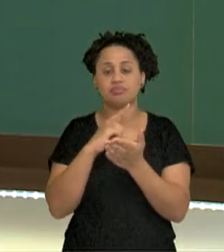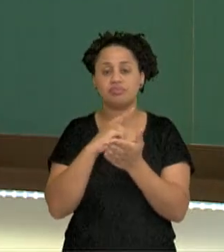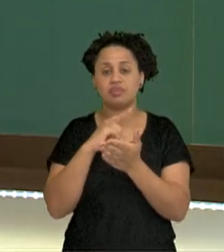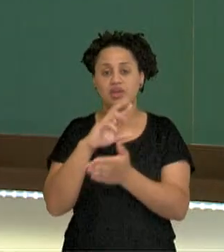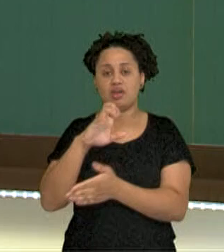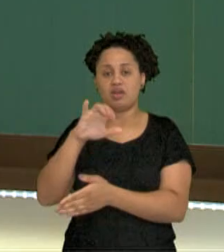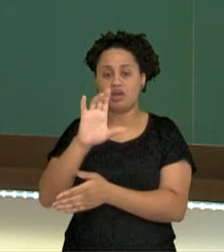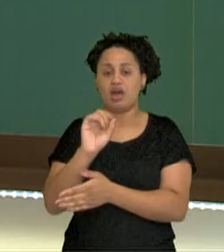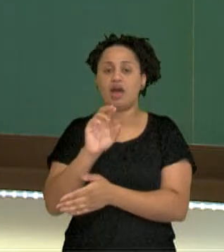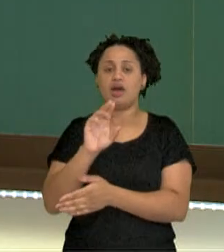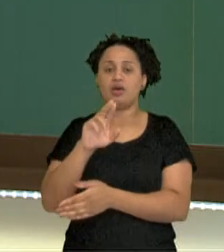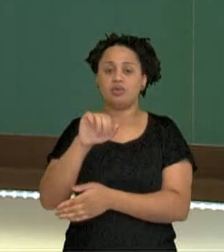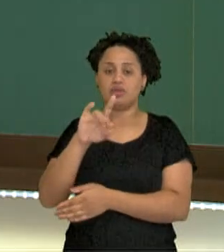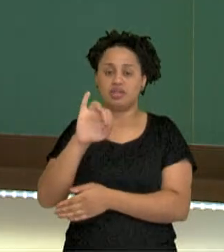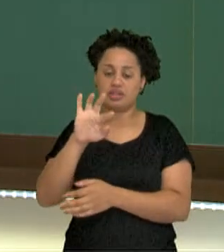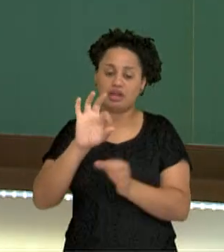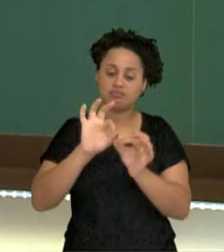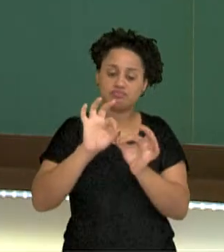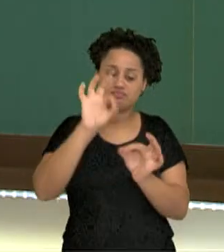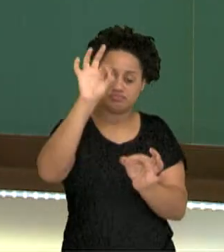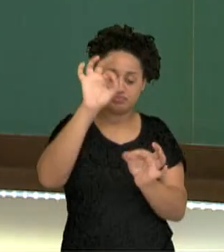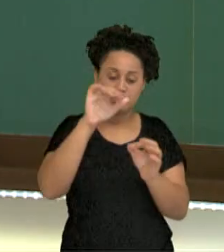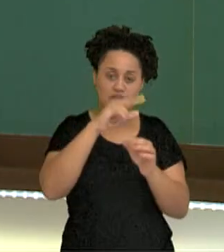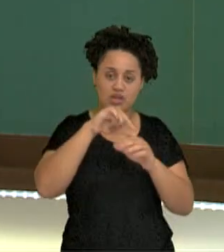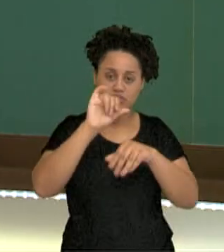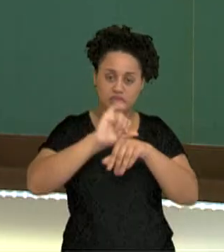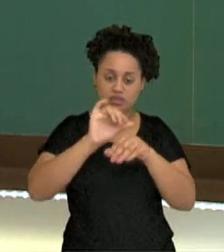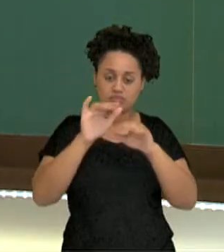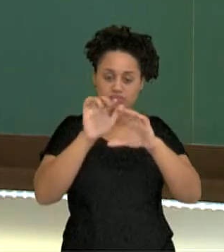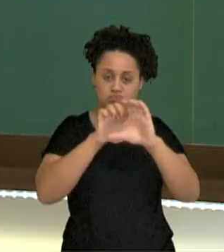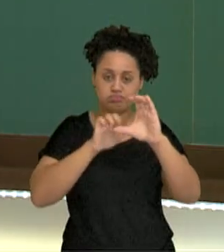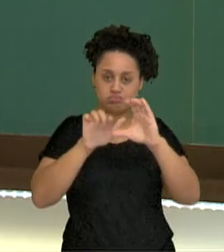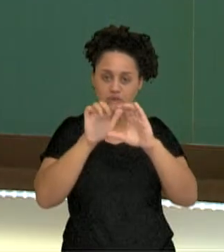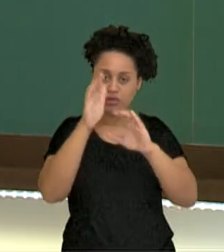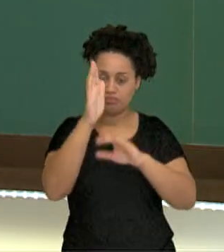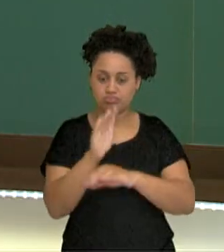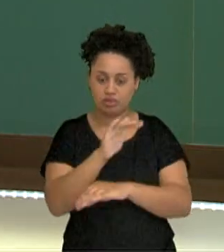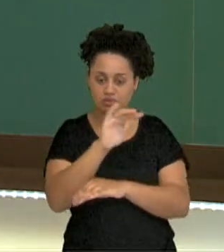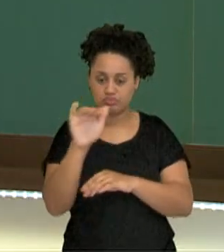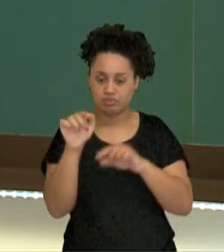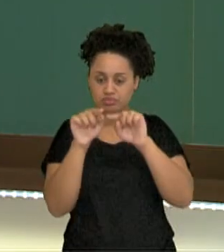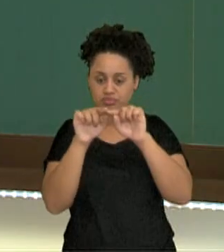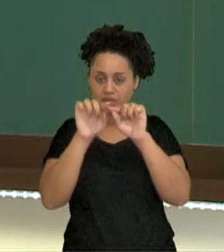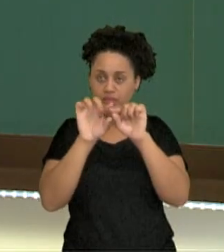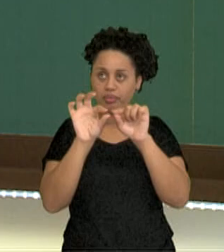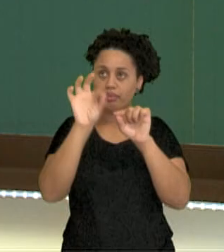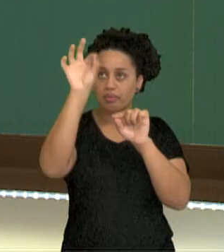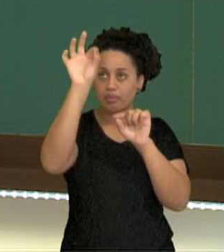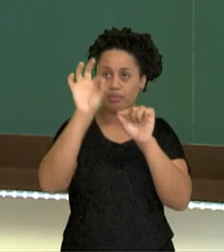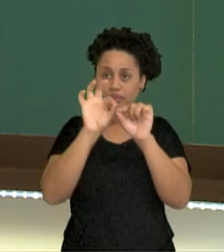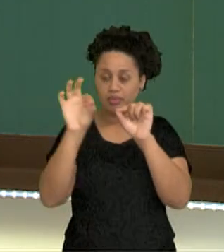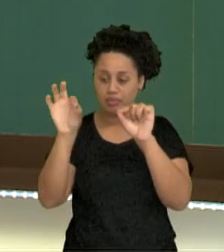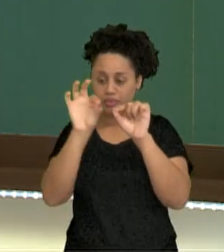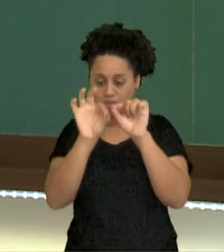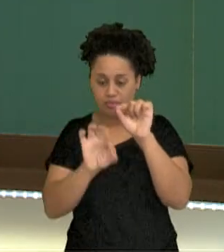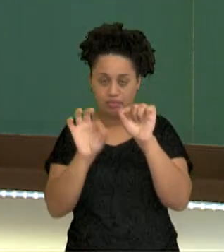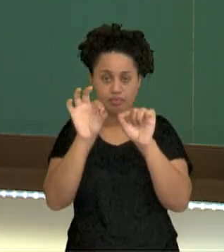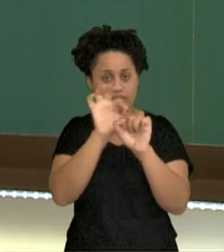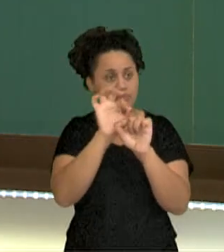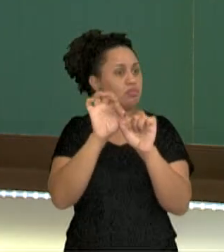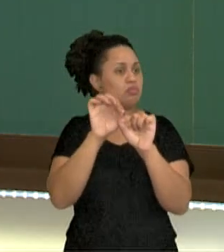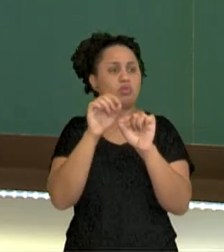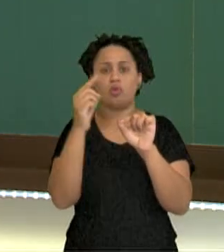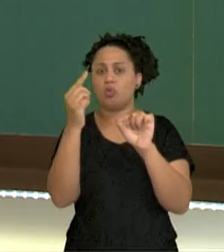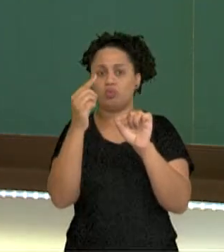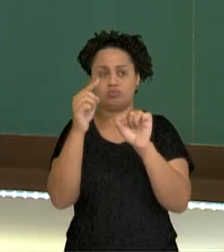que a distância do centro até qualquer ponto da circunferência é igual a 1. Então, quer dizer, do ponto O até